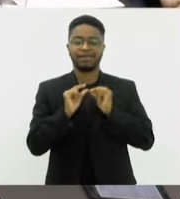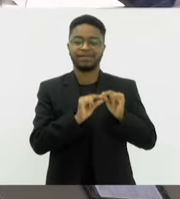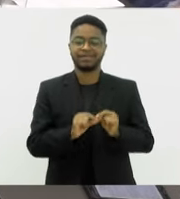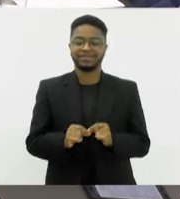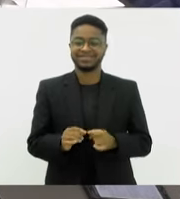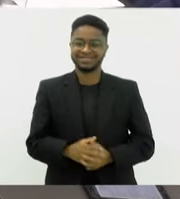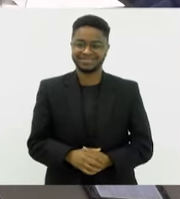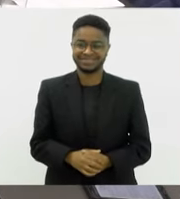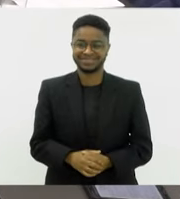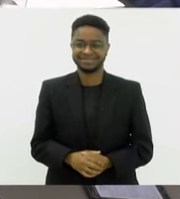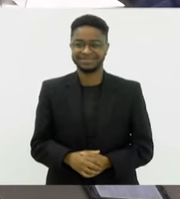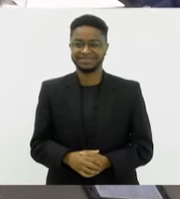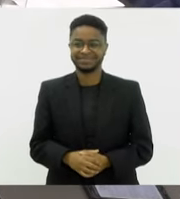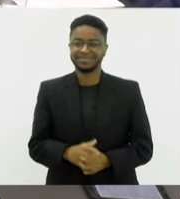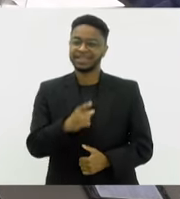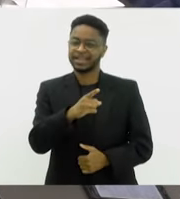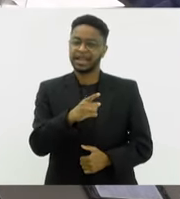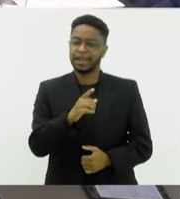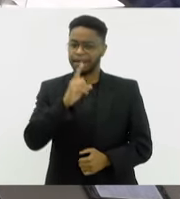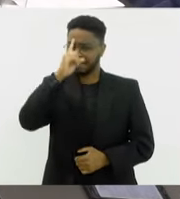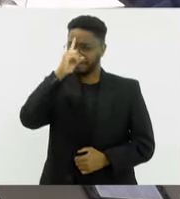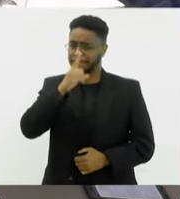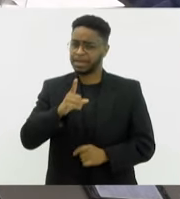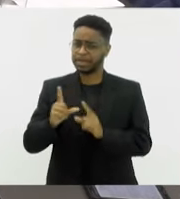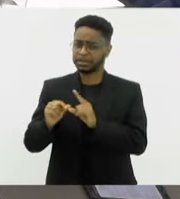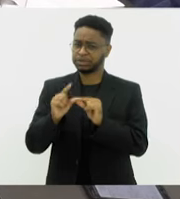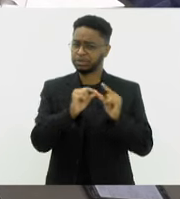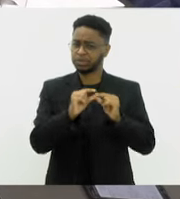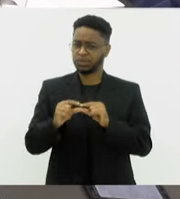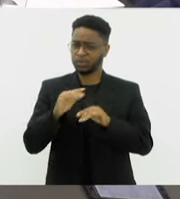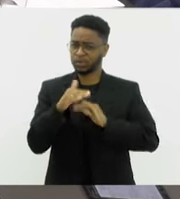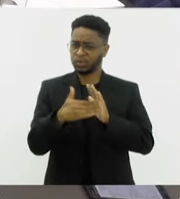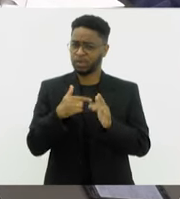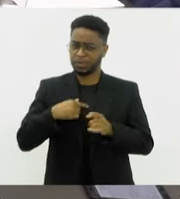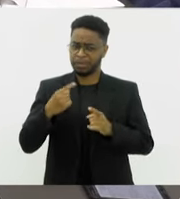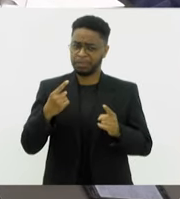Paulo. Ela é dona do zodíaco, eu vou brincar com ela.